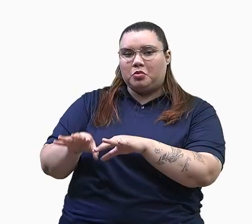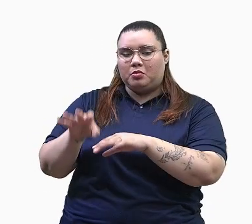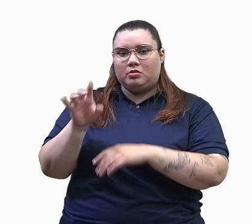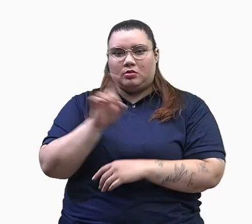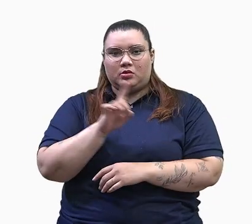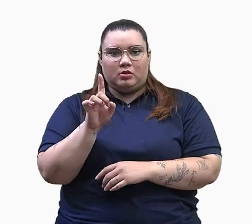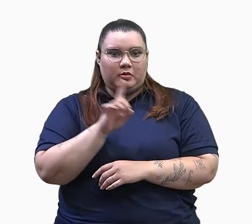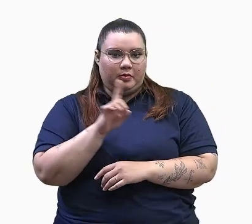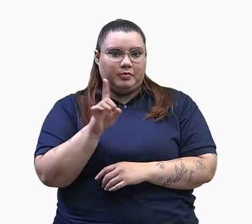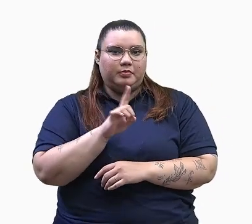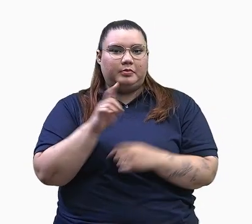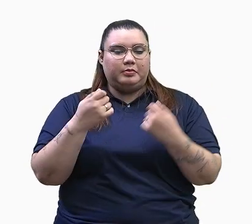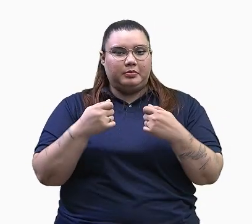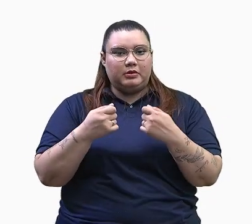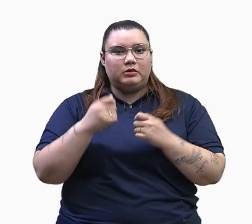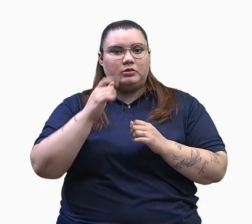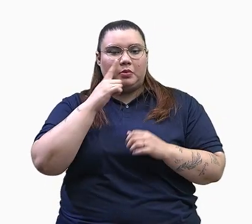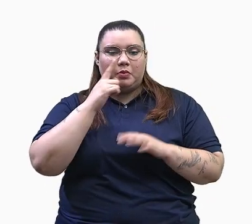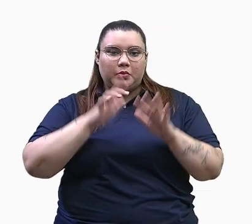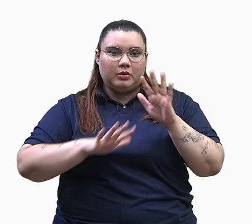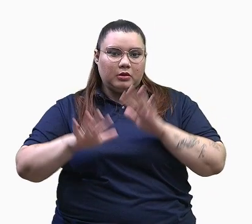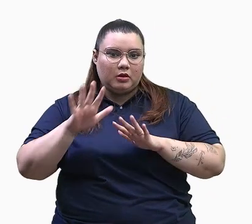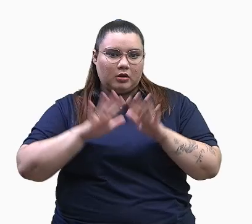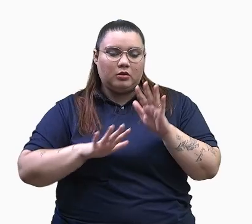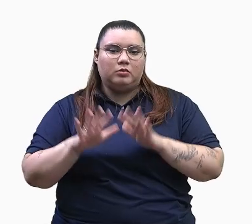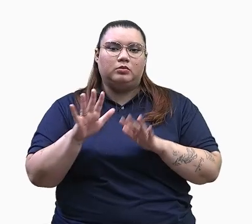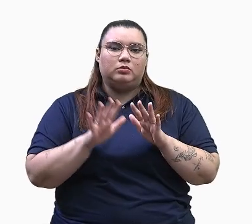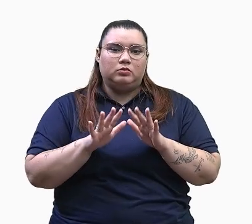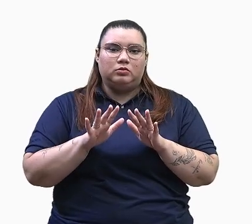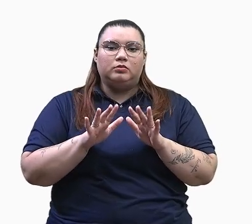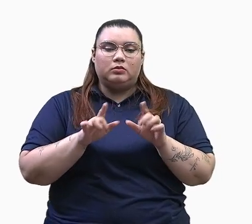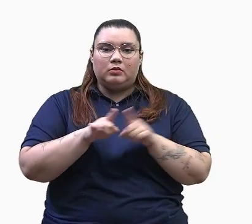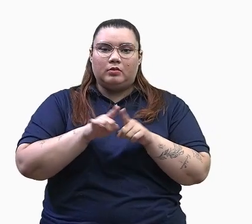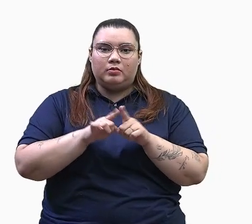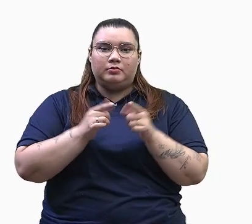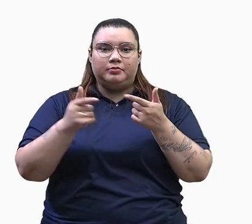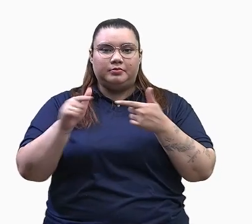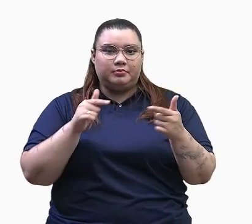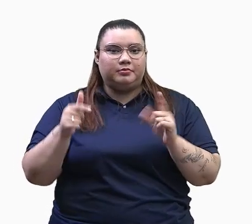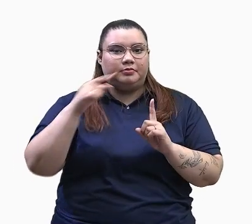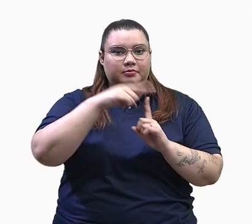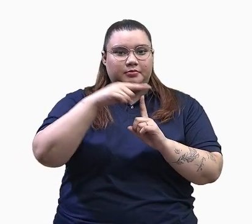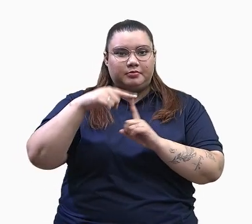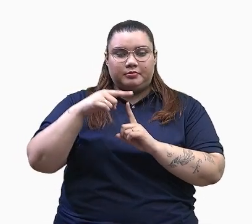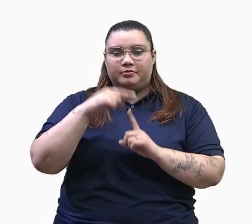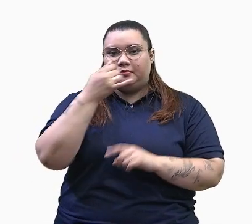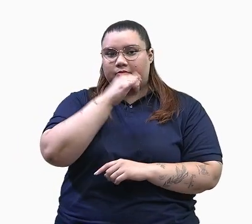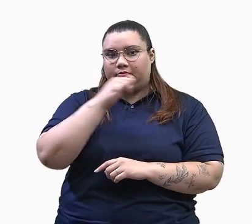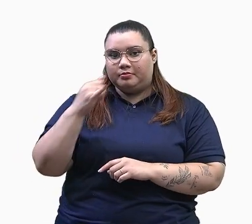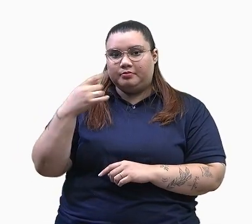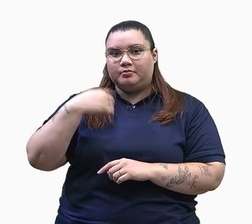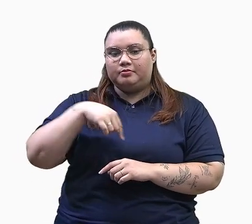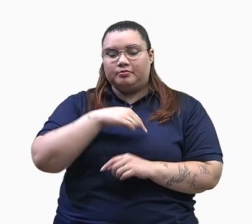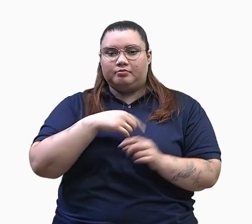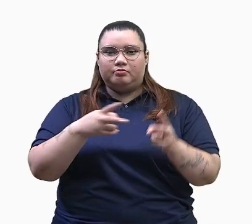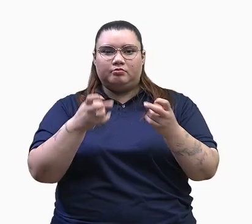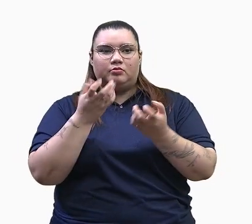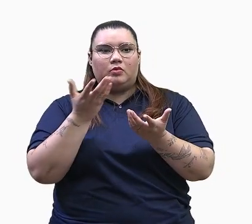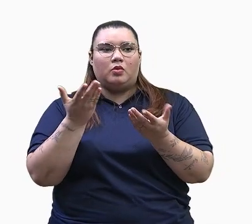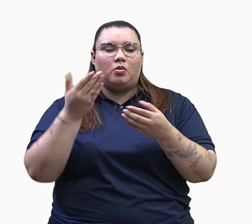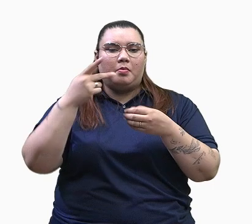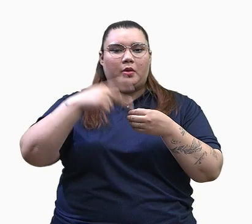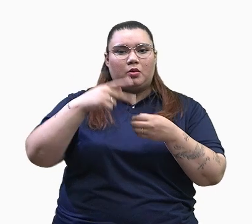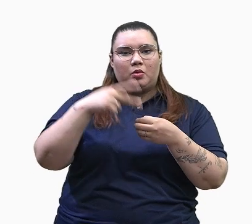no aterro sanitário, por exemplo, né? Assim como as outras fontes de energia que nós verificamos aí, dos combustíveis fósseis, né?